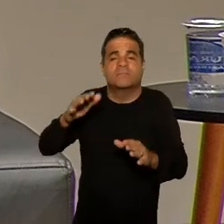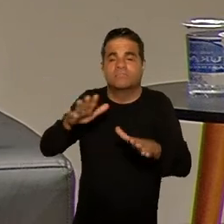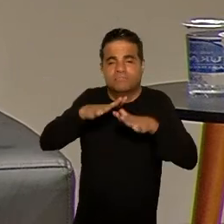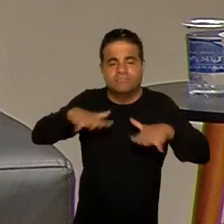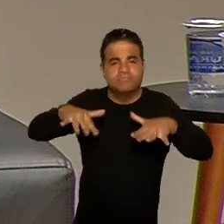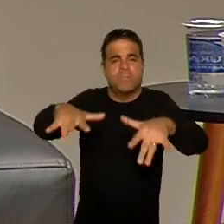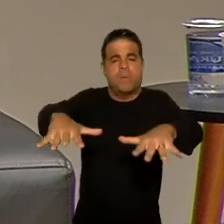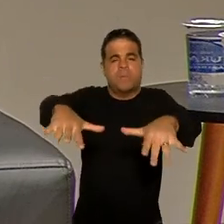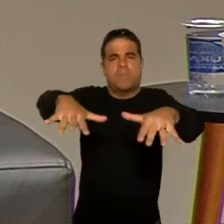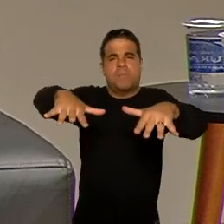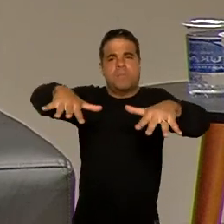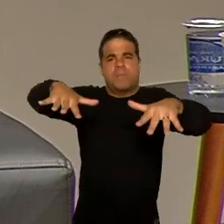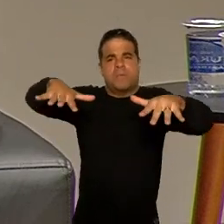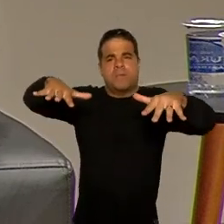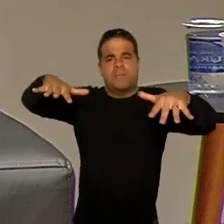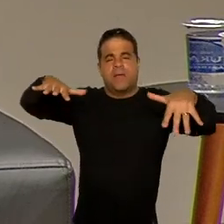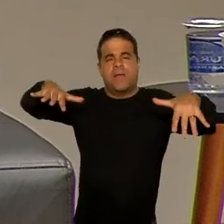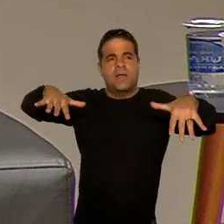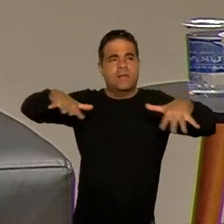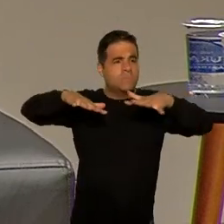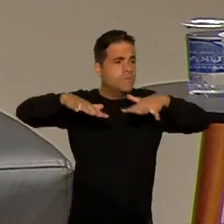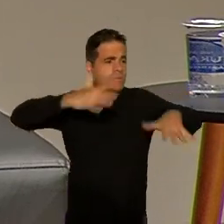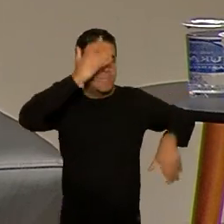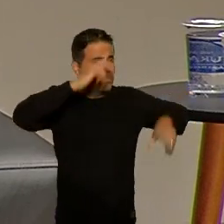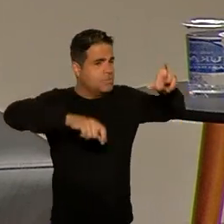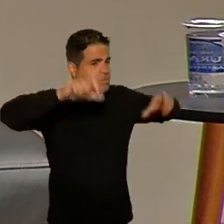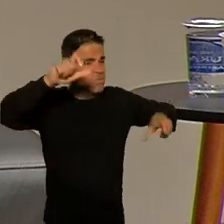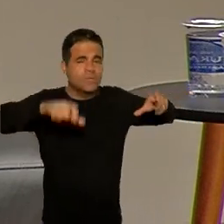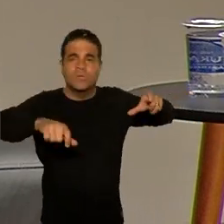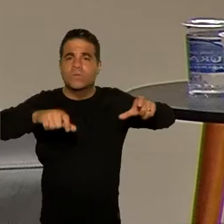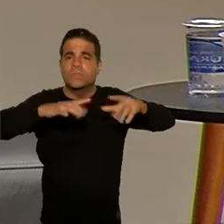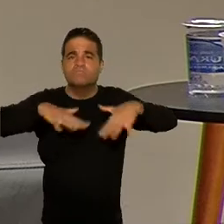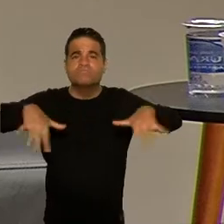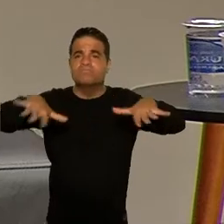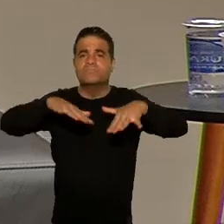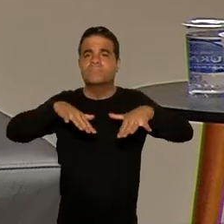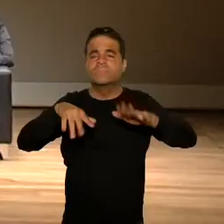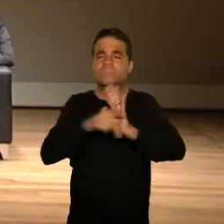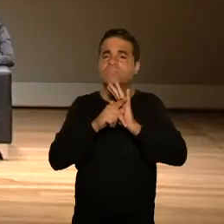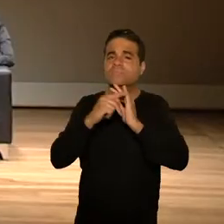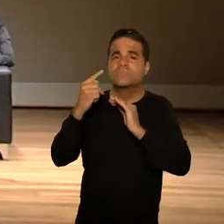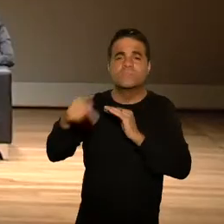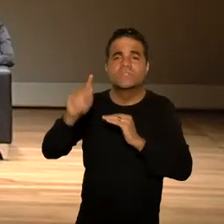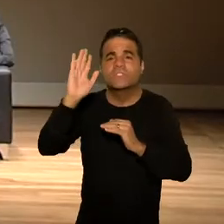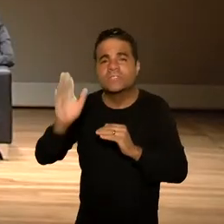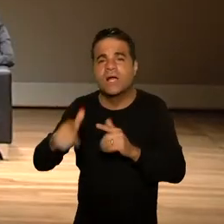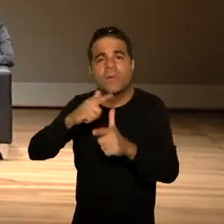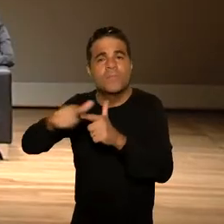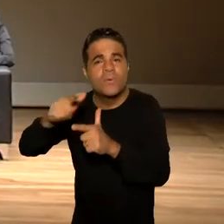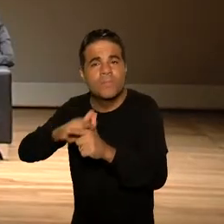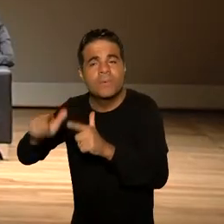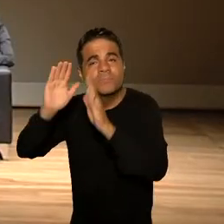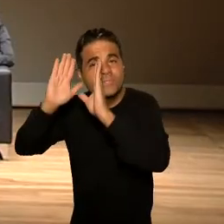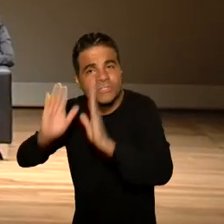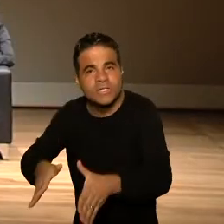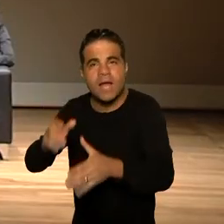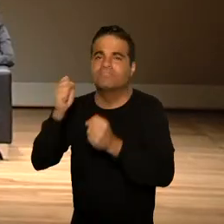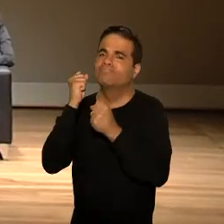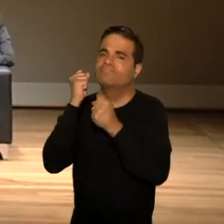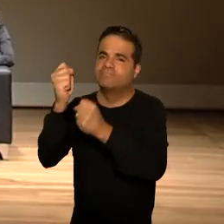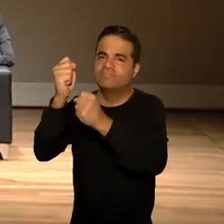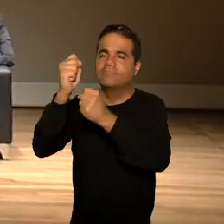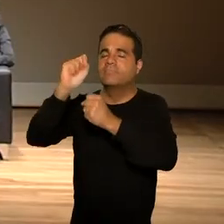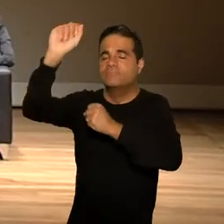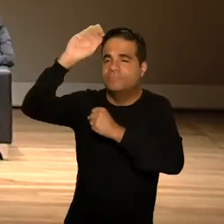o palco e a plateia o que que acontece entre as pessoas da plateia isso é parte do problema e da potência